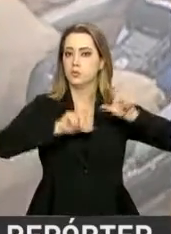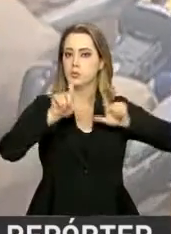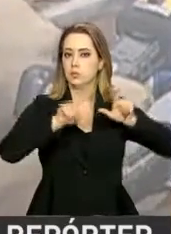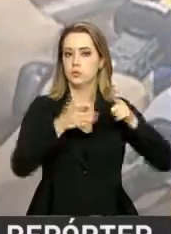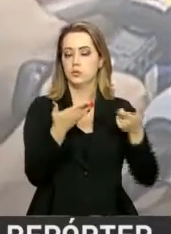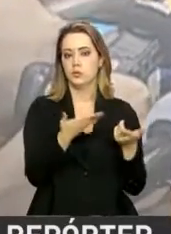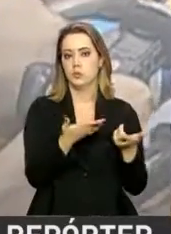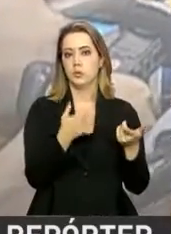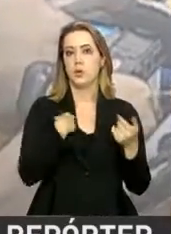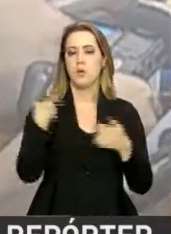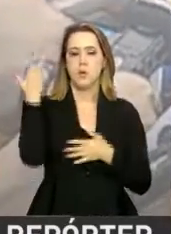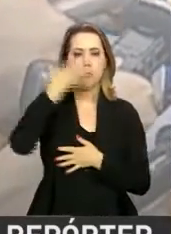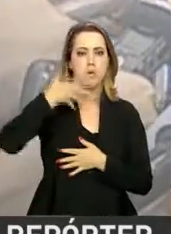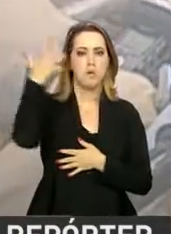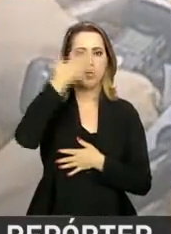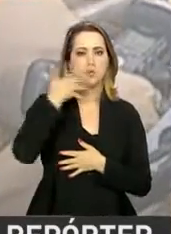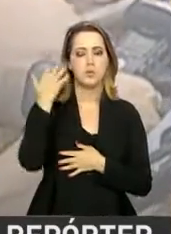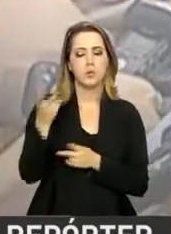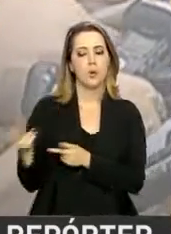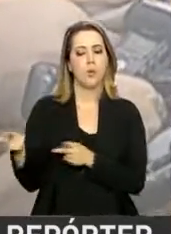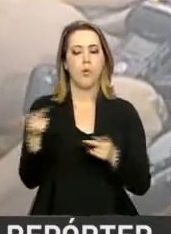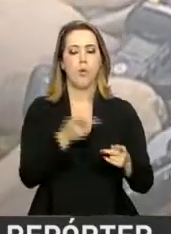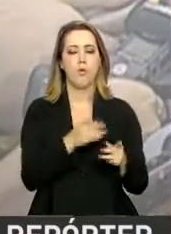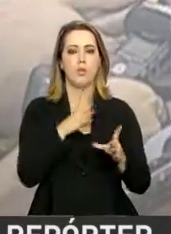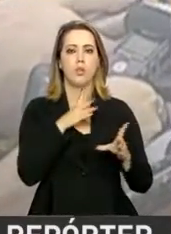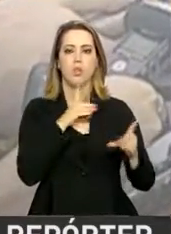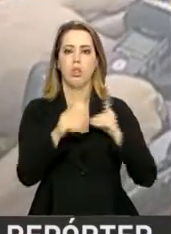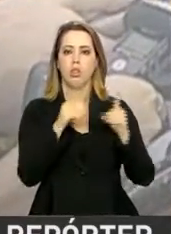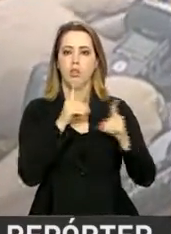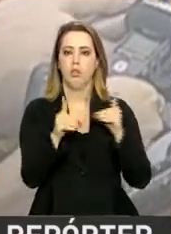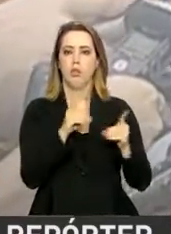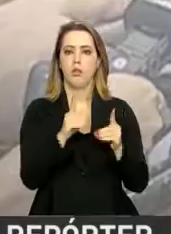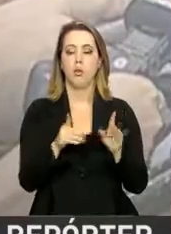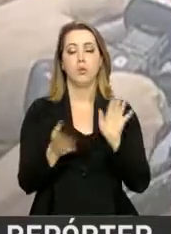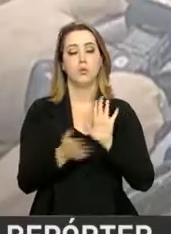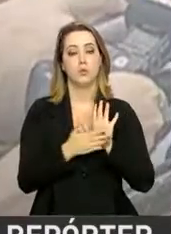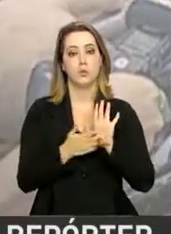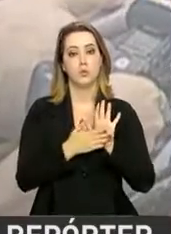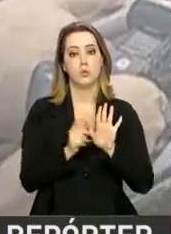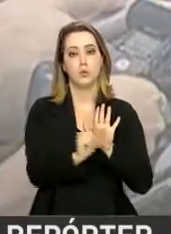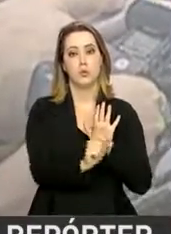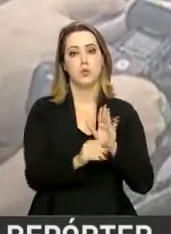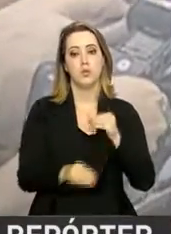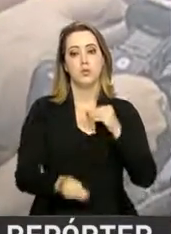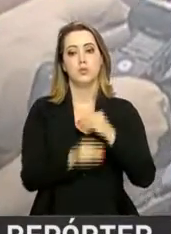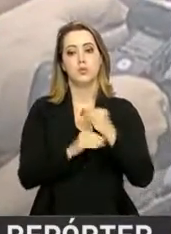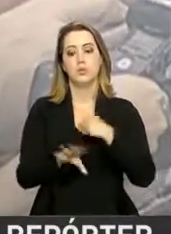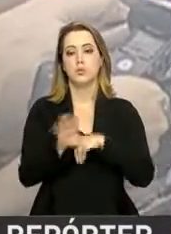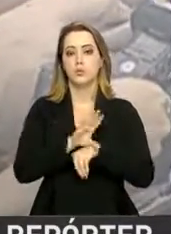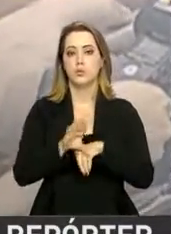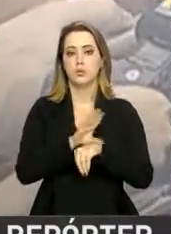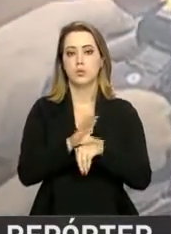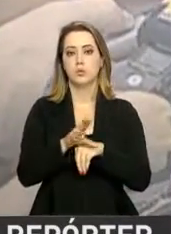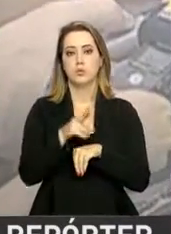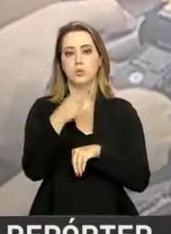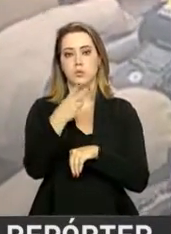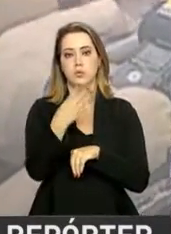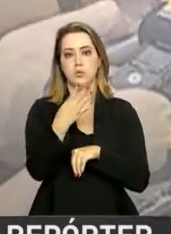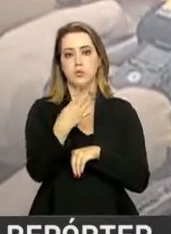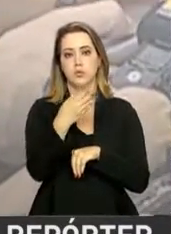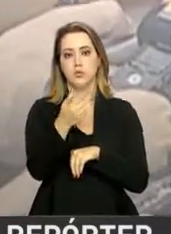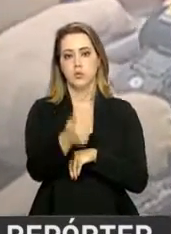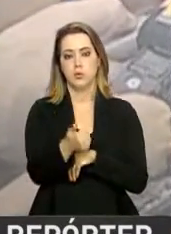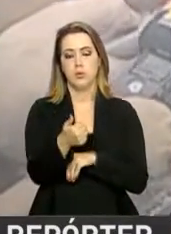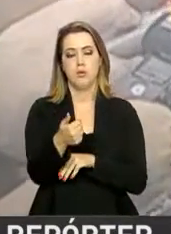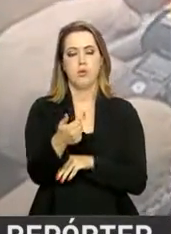é esclarecendo convidando o debate e mostrando claramente de que a pec 241 ela